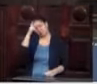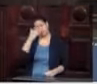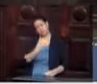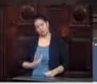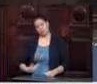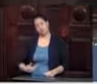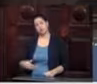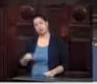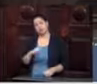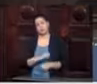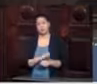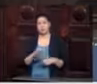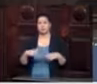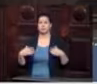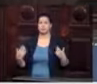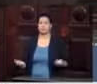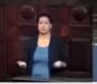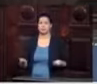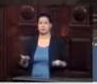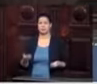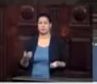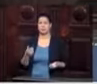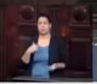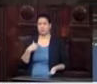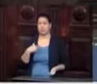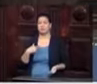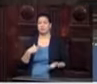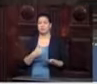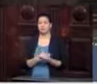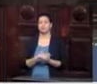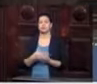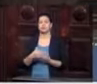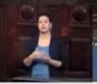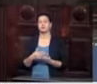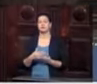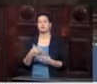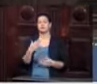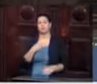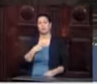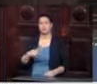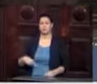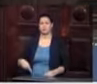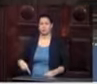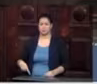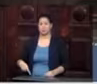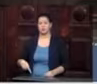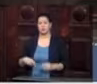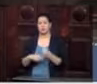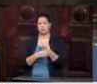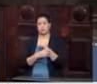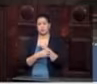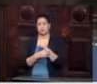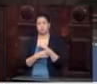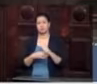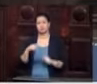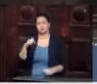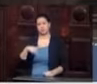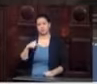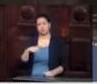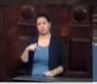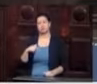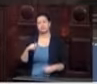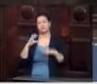estado. Portanto, estou encaminhando à presidência da Comissão de Segurança desta Casa um